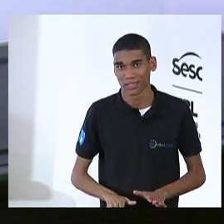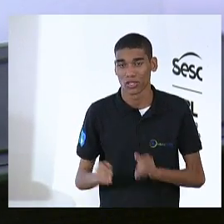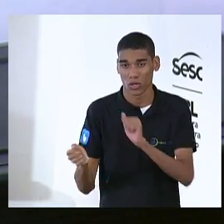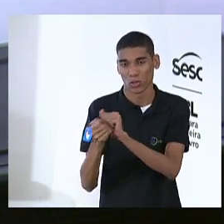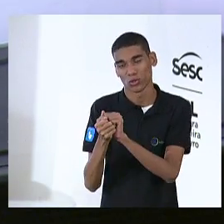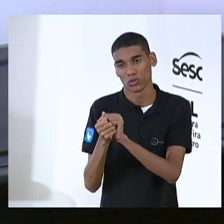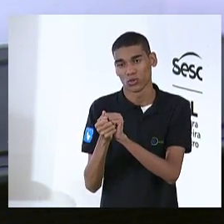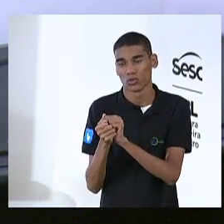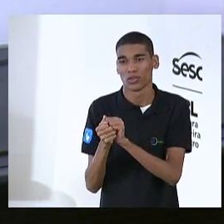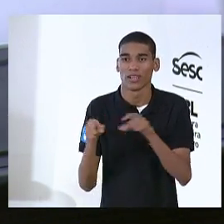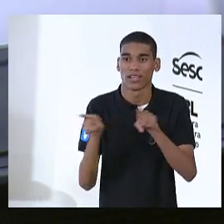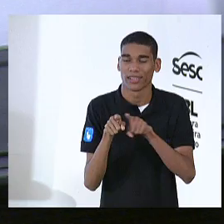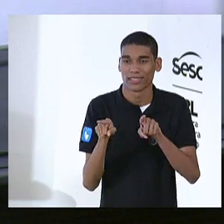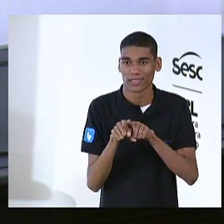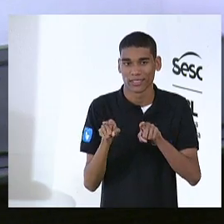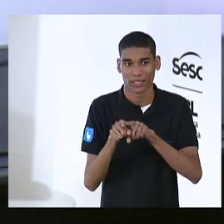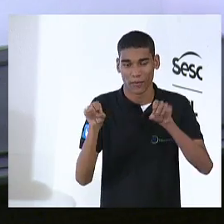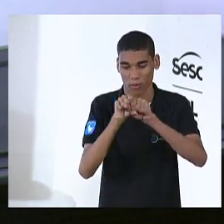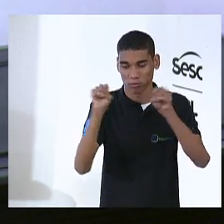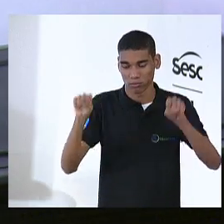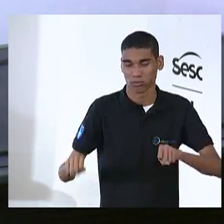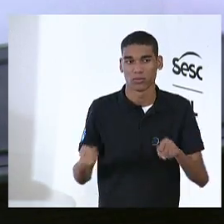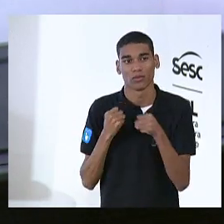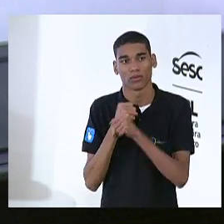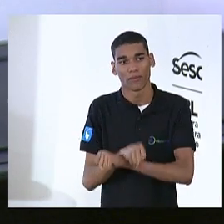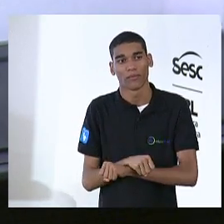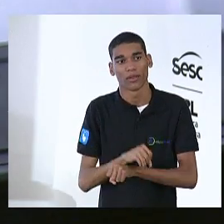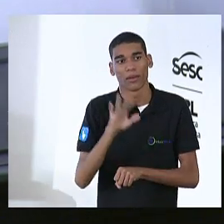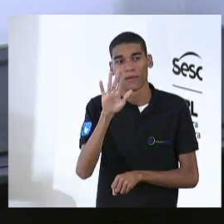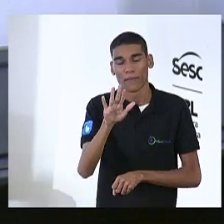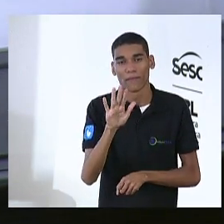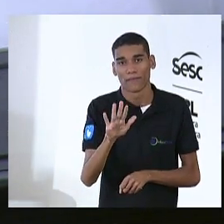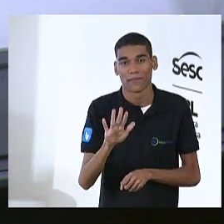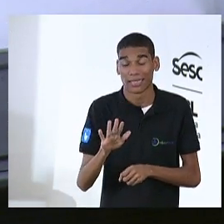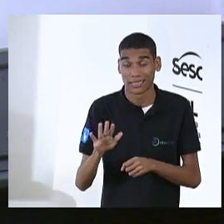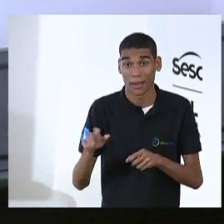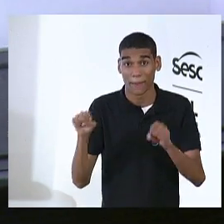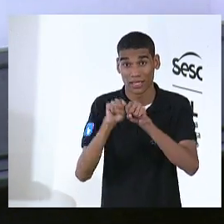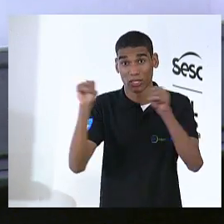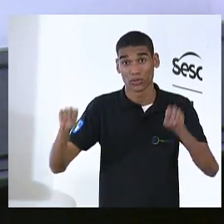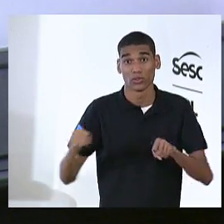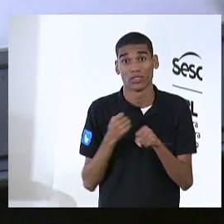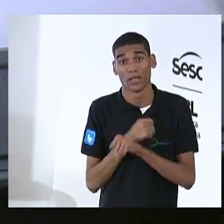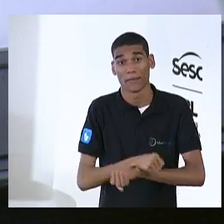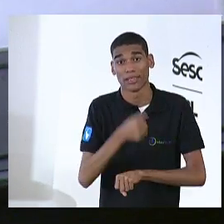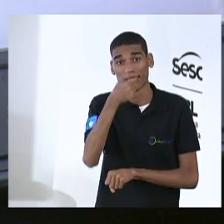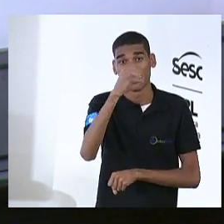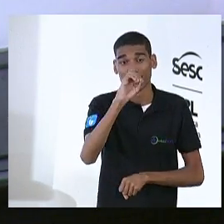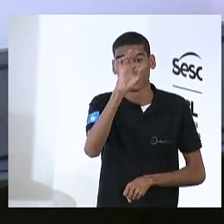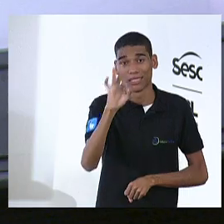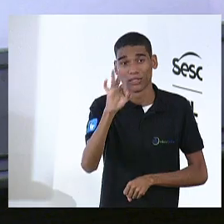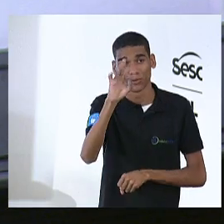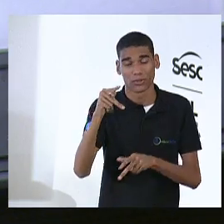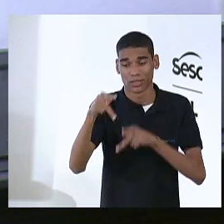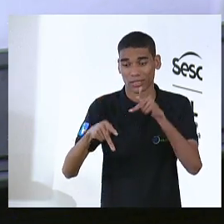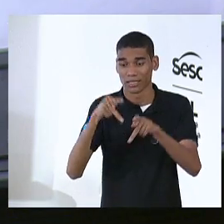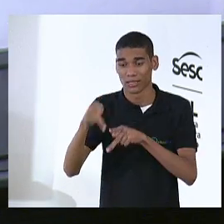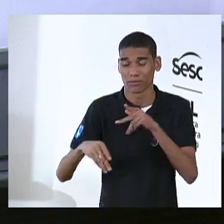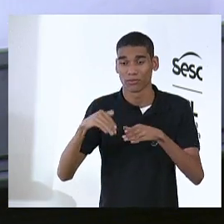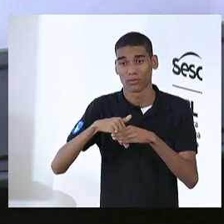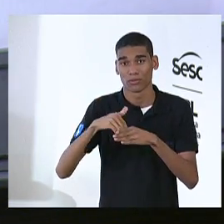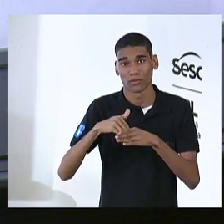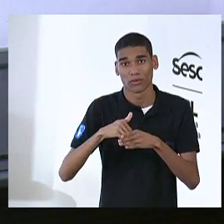junto e reiterou um sistema escravista. Mas, apesar de um sistema escravista, 10% da população votava em